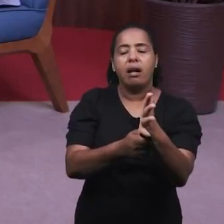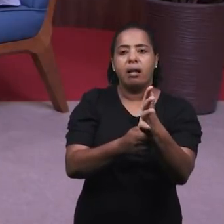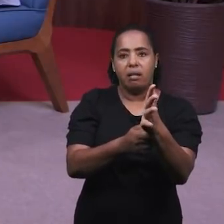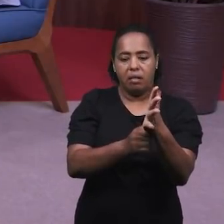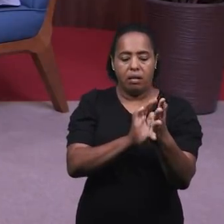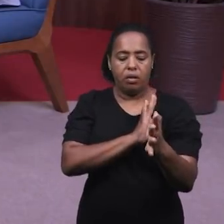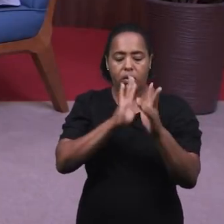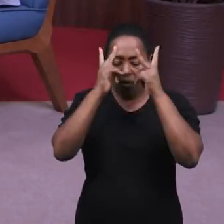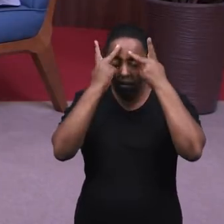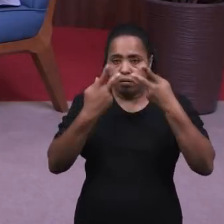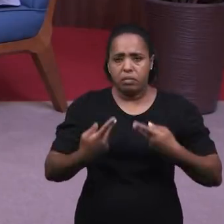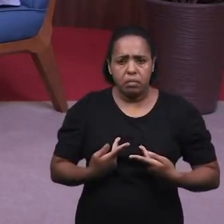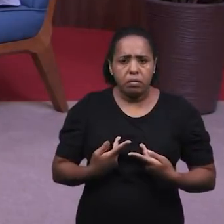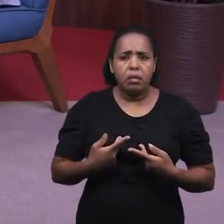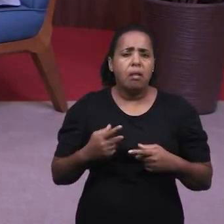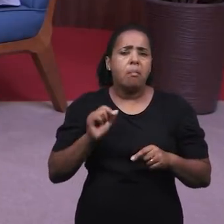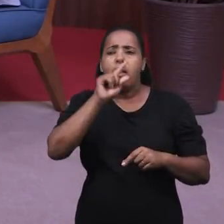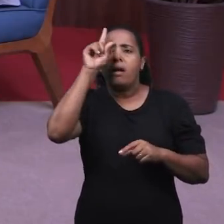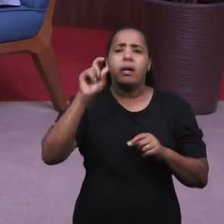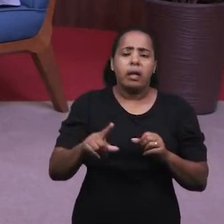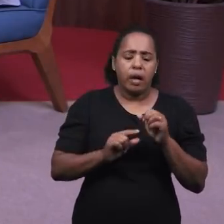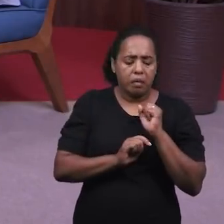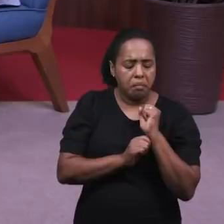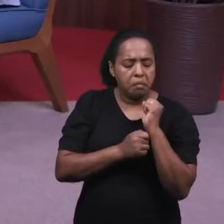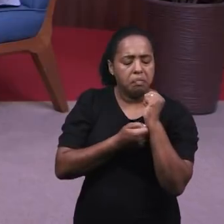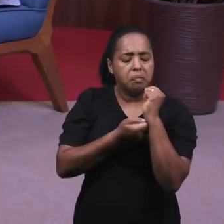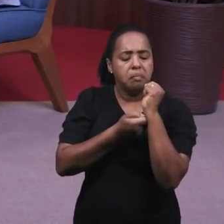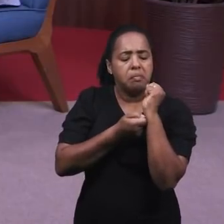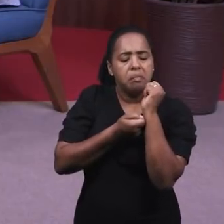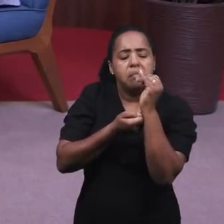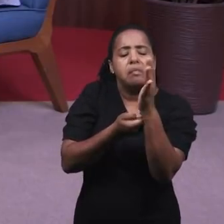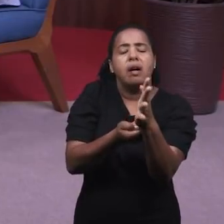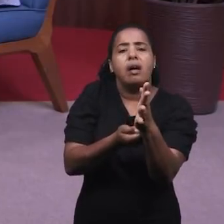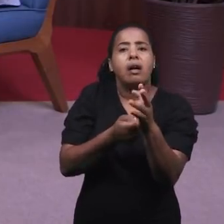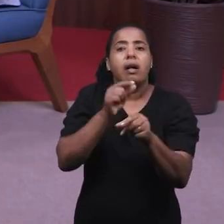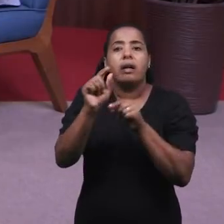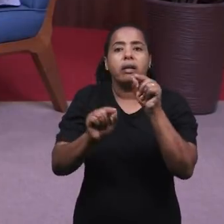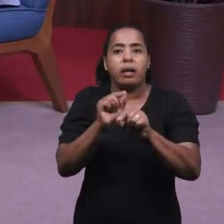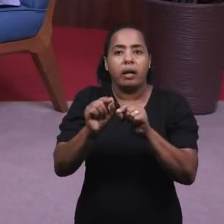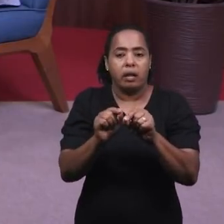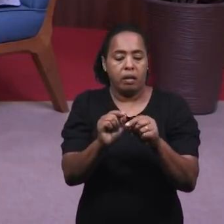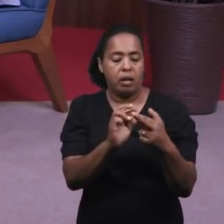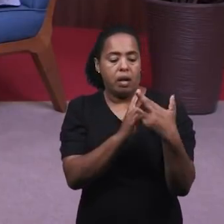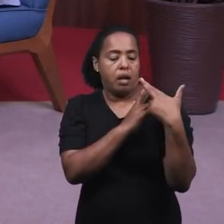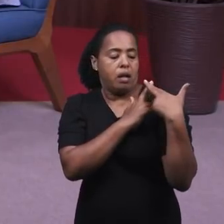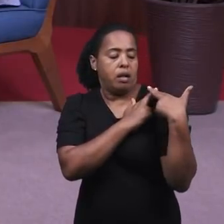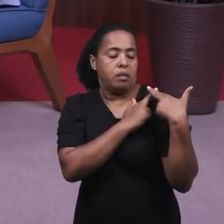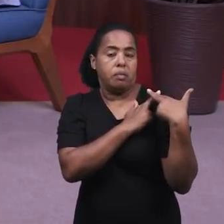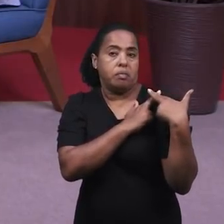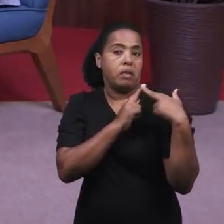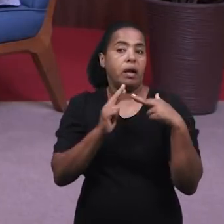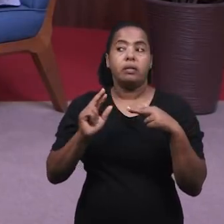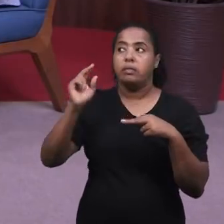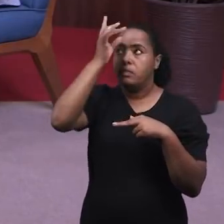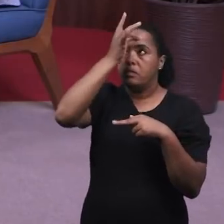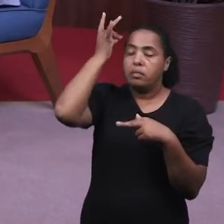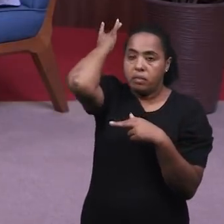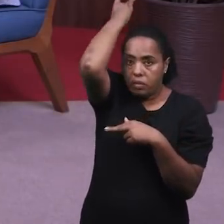homem. E quem revela esse segredo, esse mistério, é a função, é a missão do Espírito